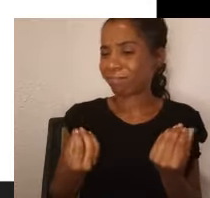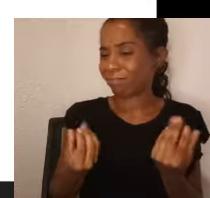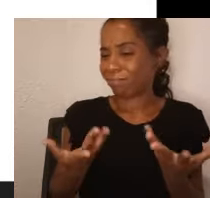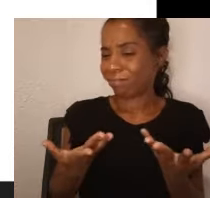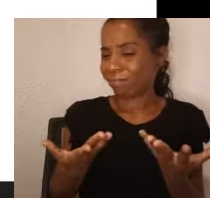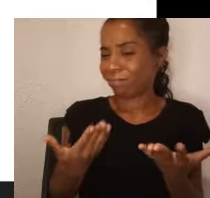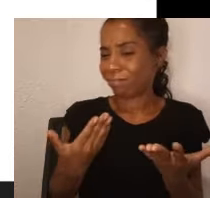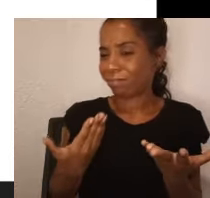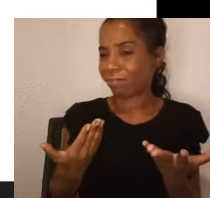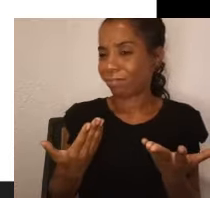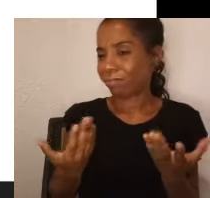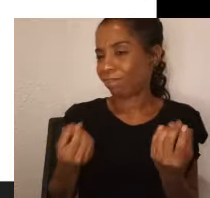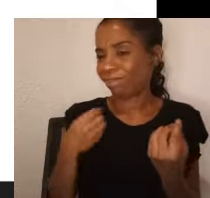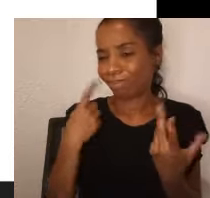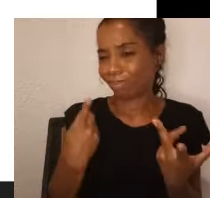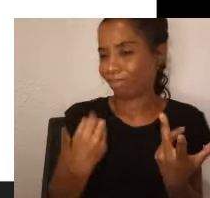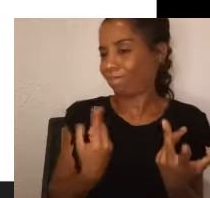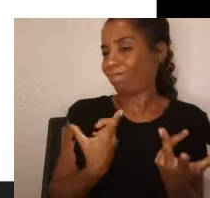é contínuo